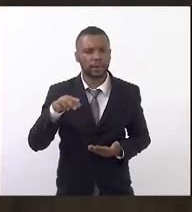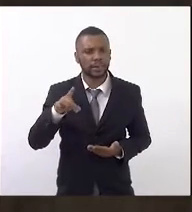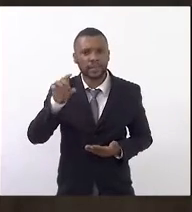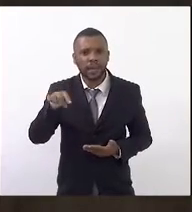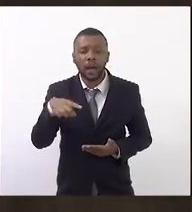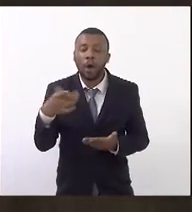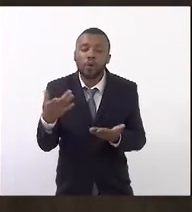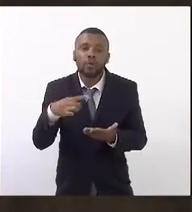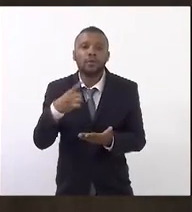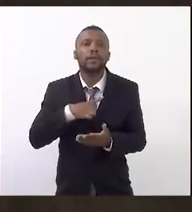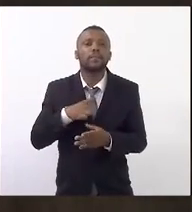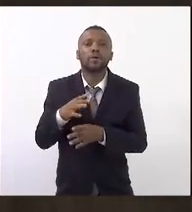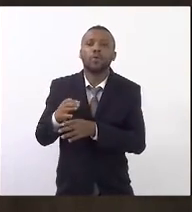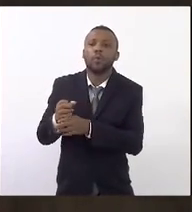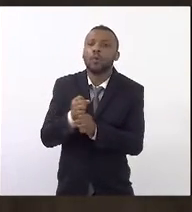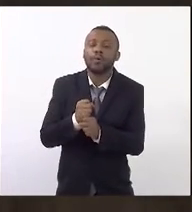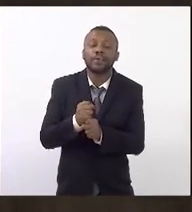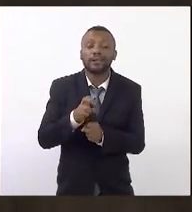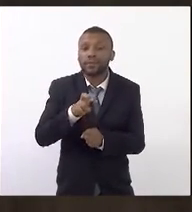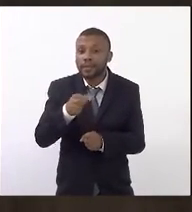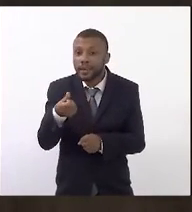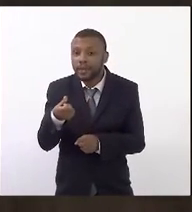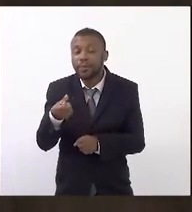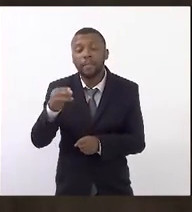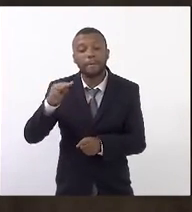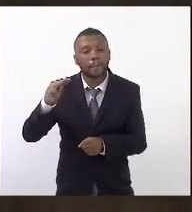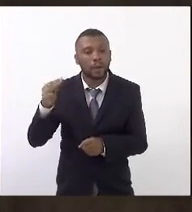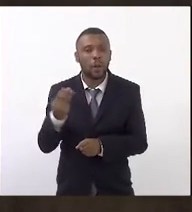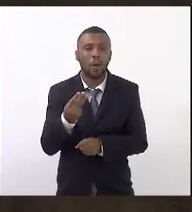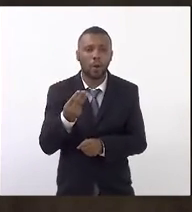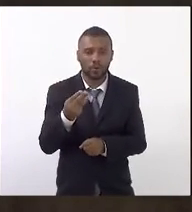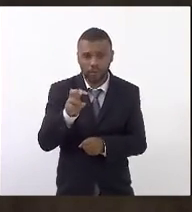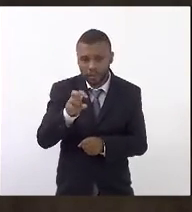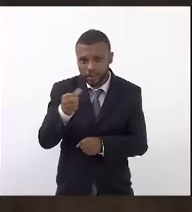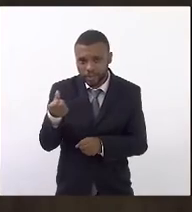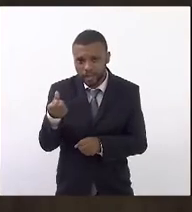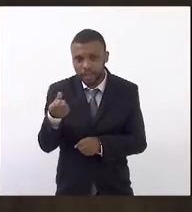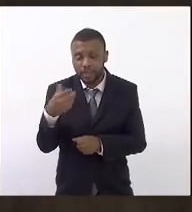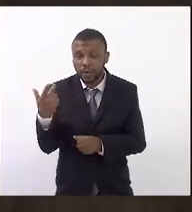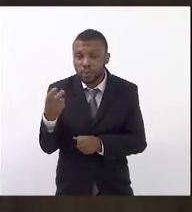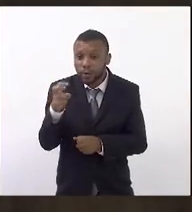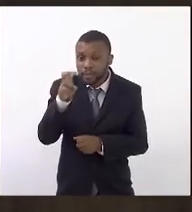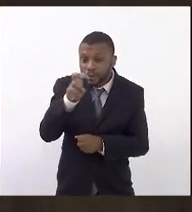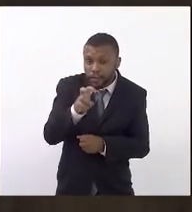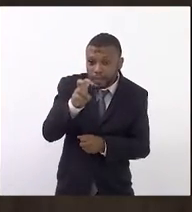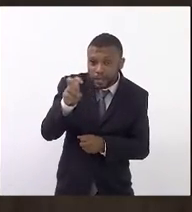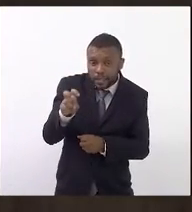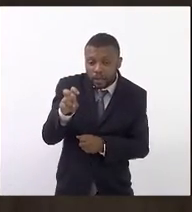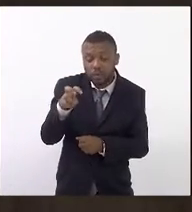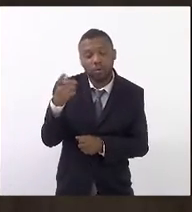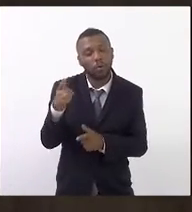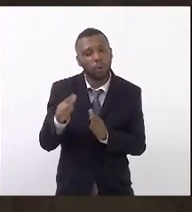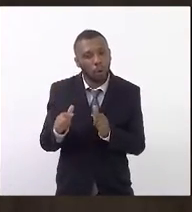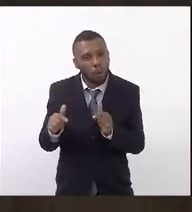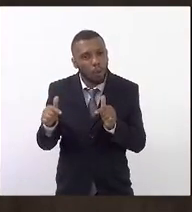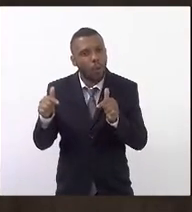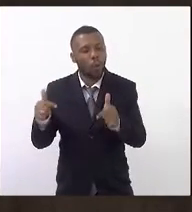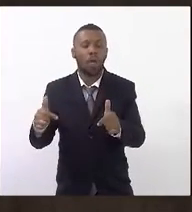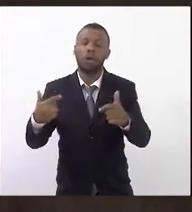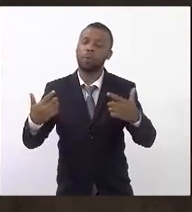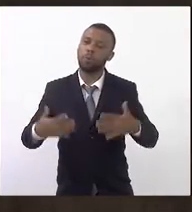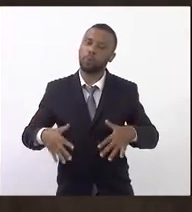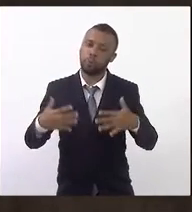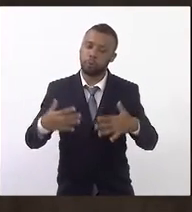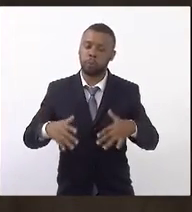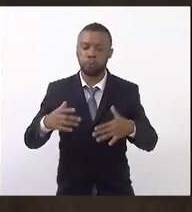de 56 milhões do fundo da LES. Então, dos 56, Canela, 55. Então, é um gesto largo, muito largo